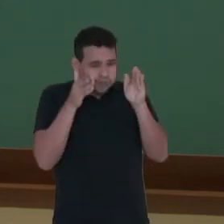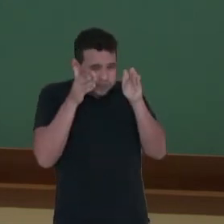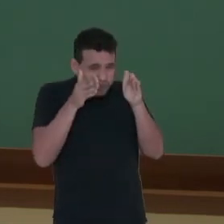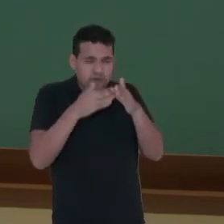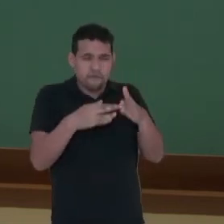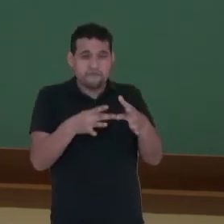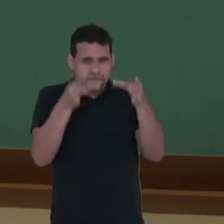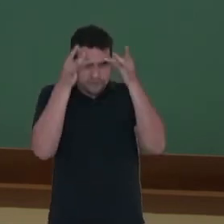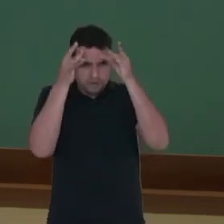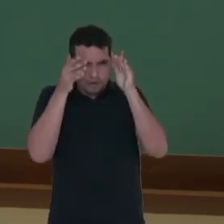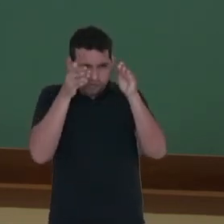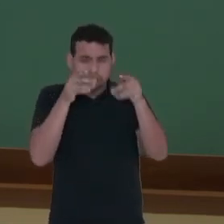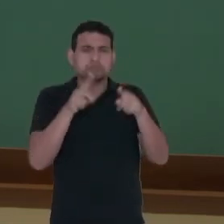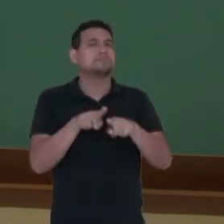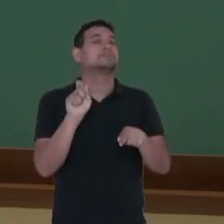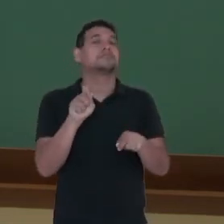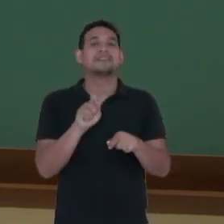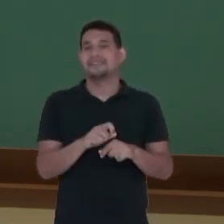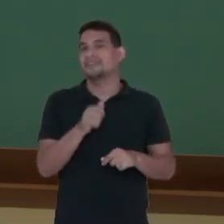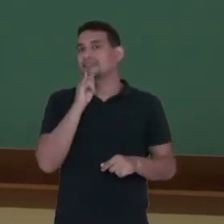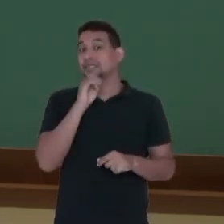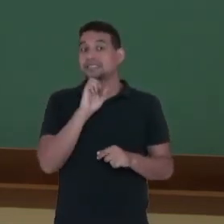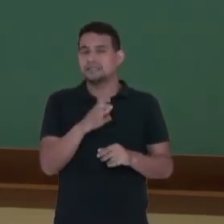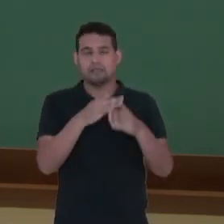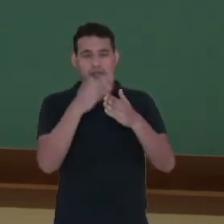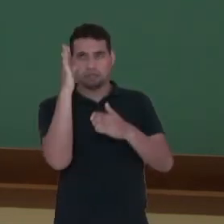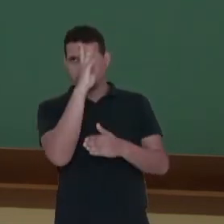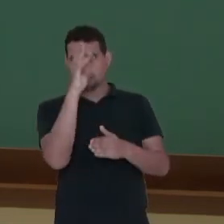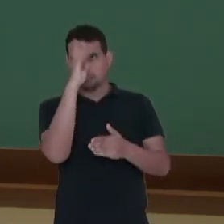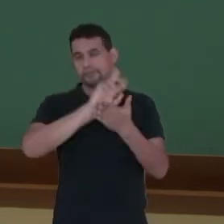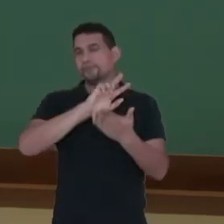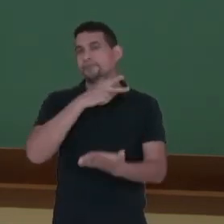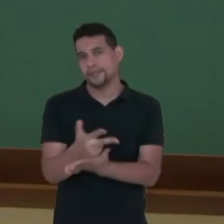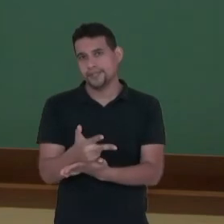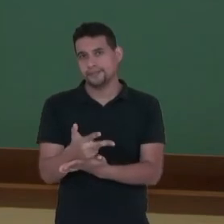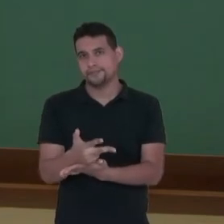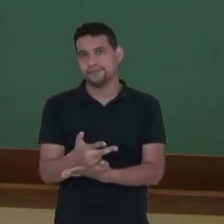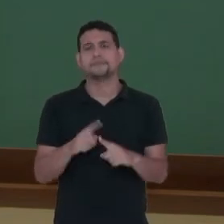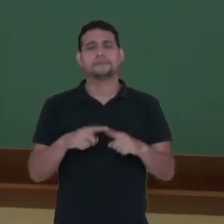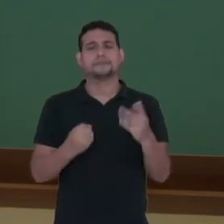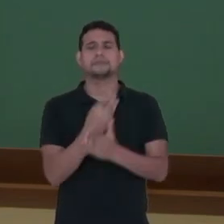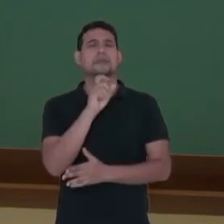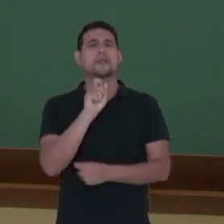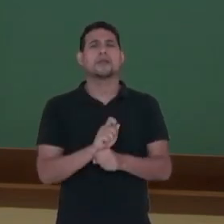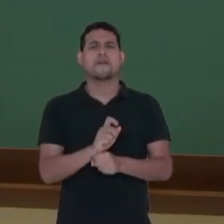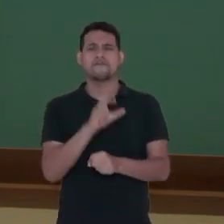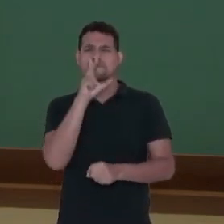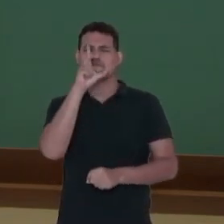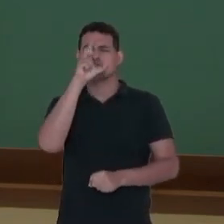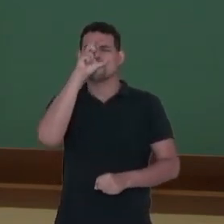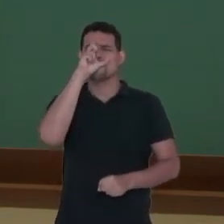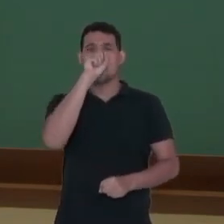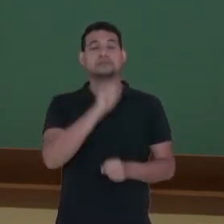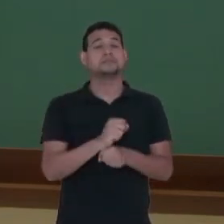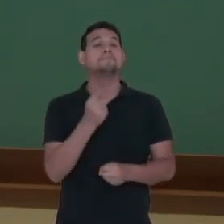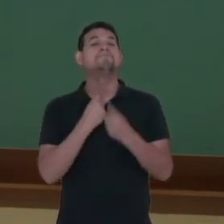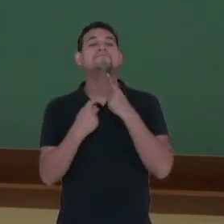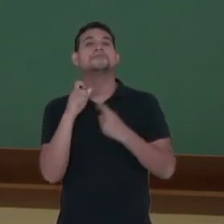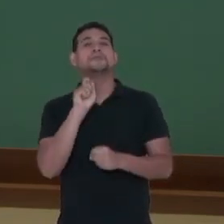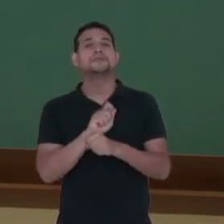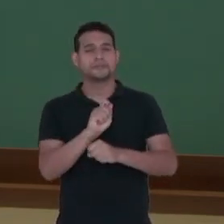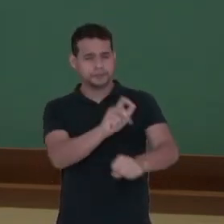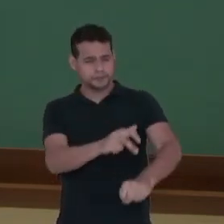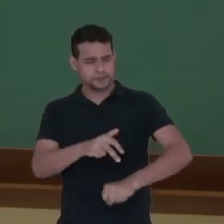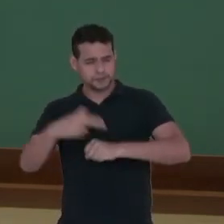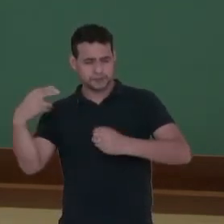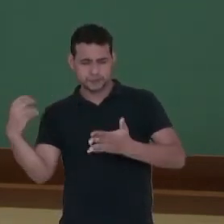está fazendo para que não venha causar uma lesão, né? Desenvolve a força de vontade de